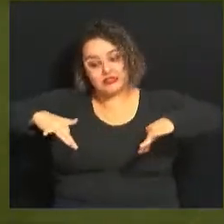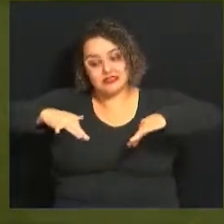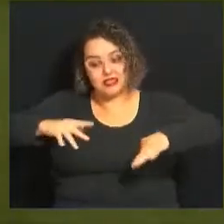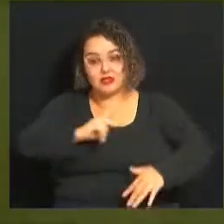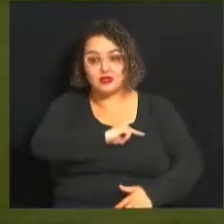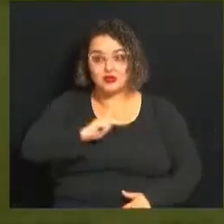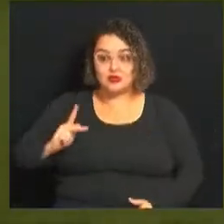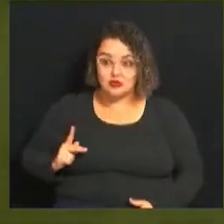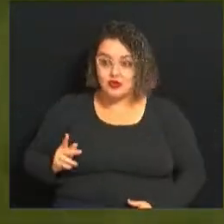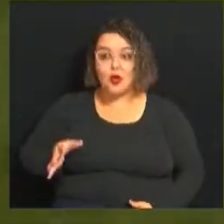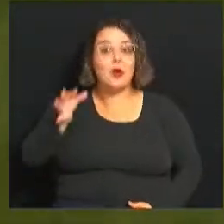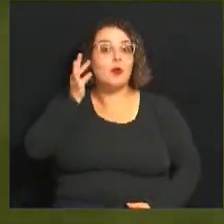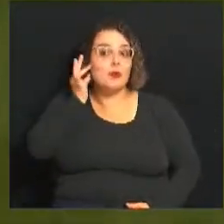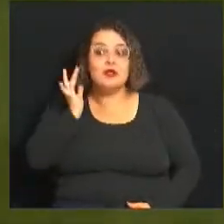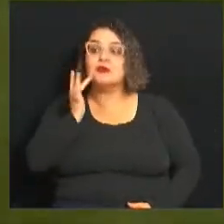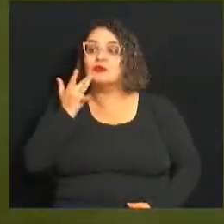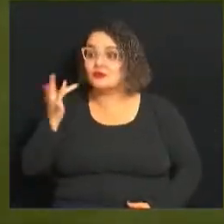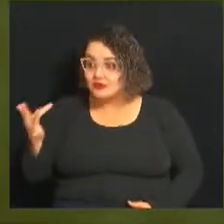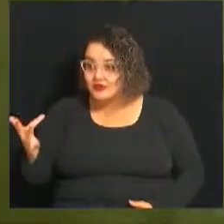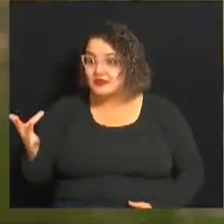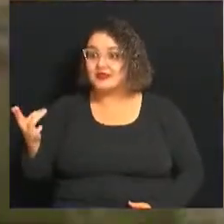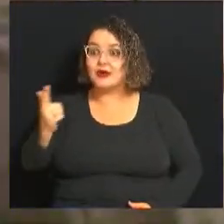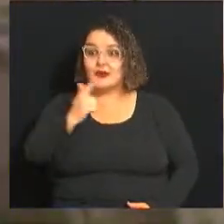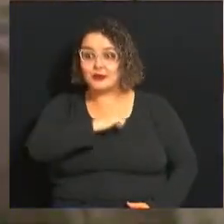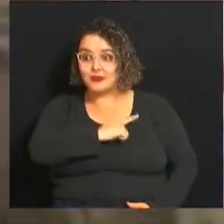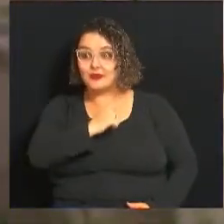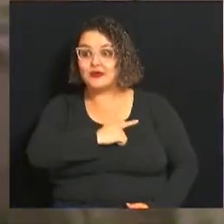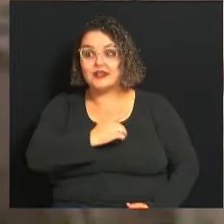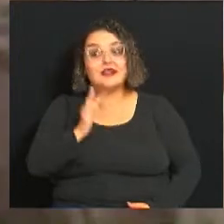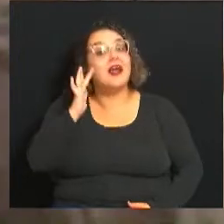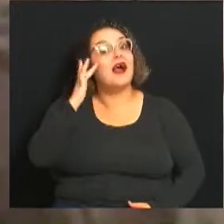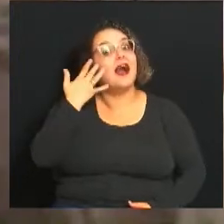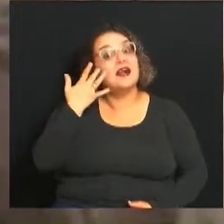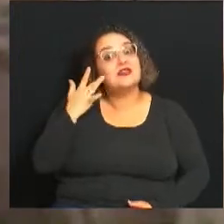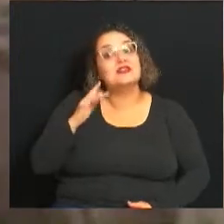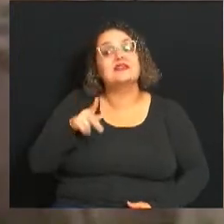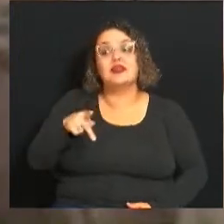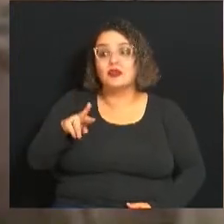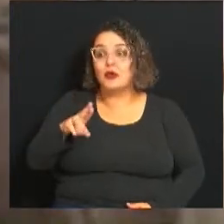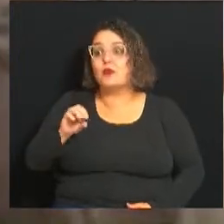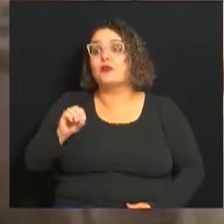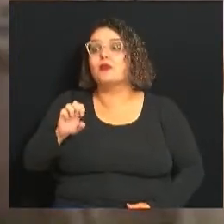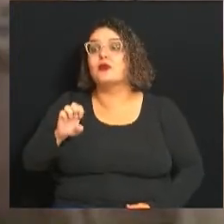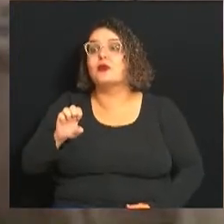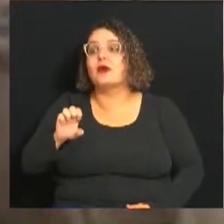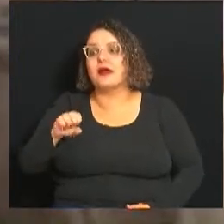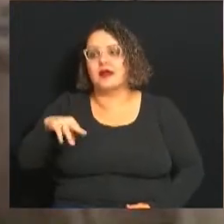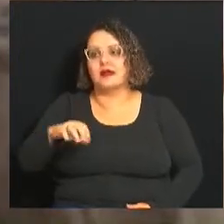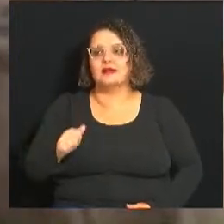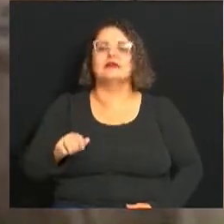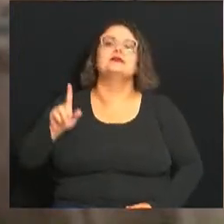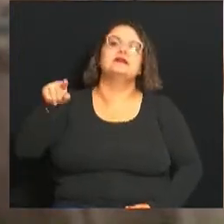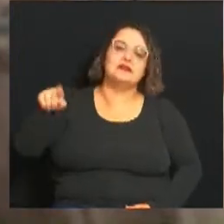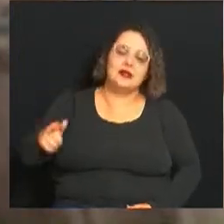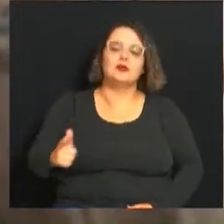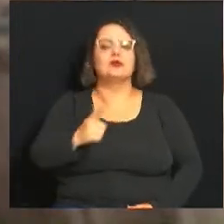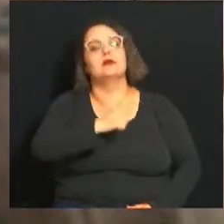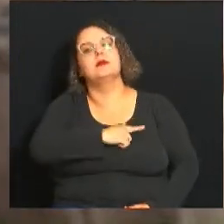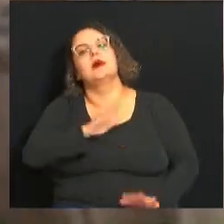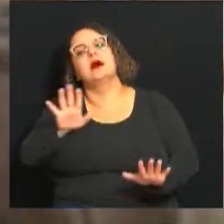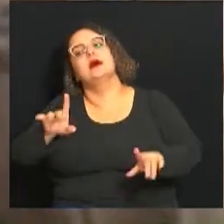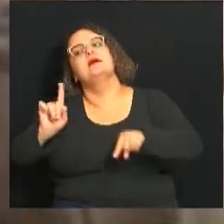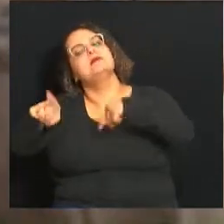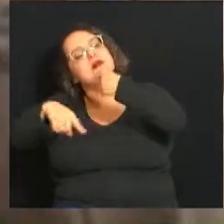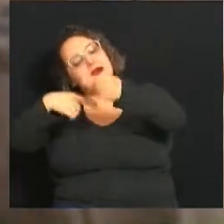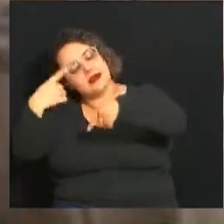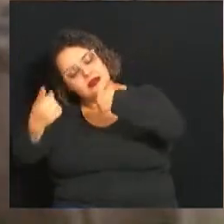Ouro da Princesa, que é o estádio do Guarani, que muita gente acha que está no Proença, está no Jardim Guarani. Mas esse é um assunto para as